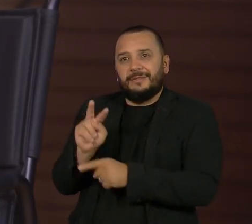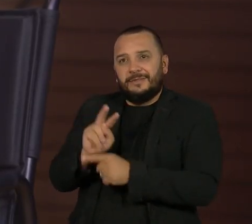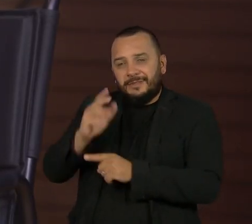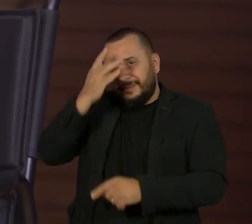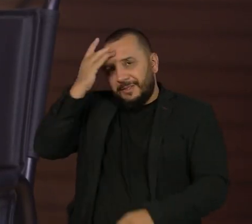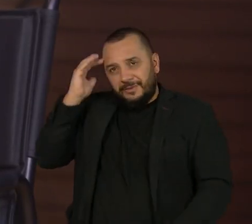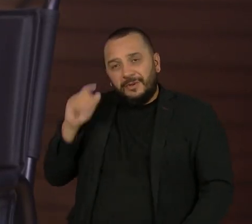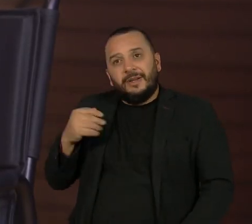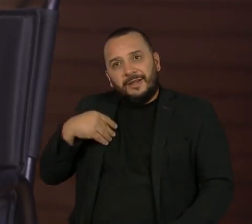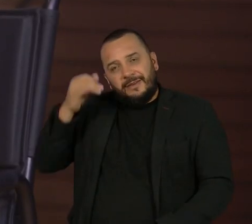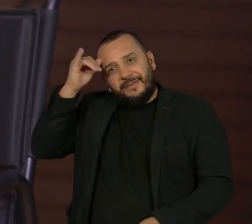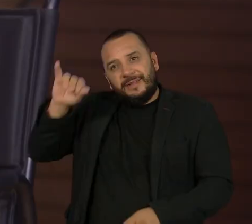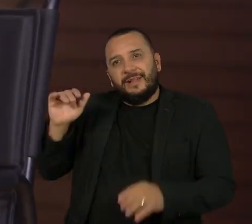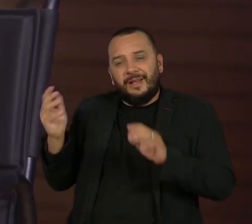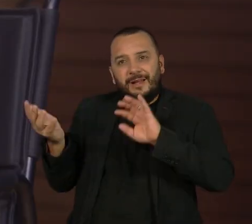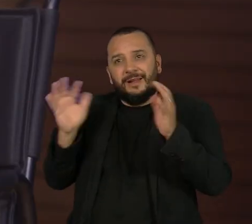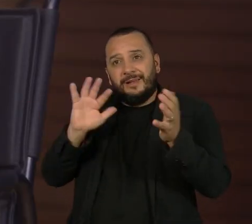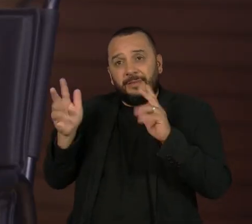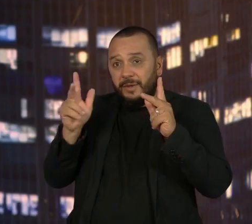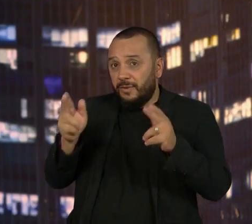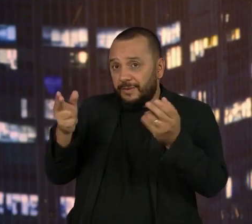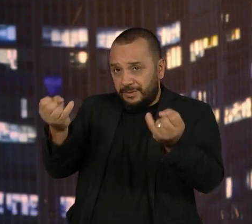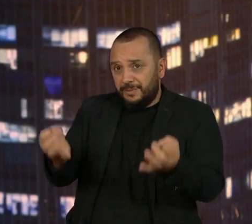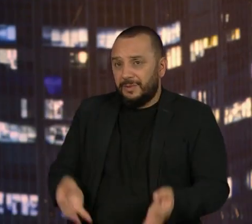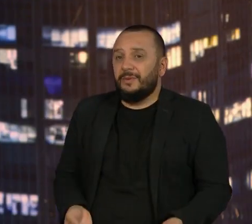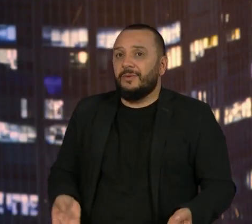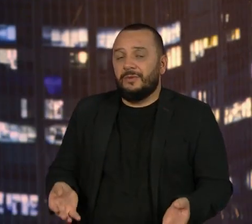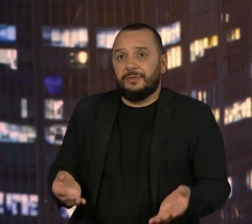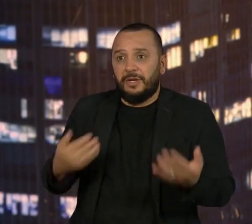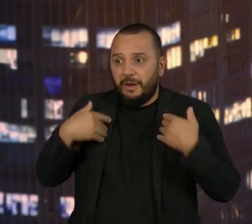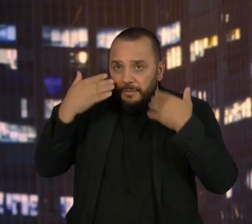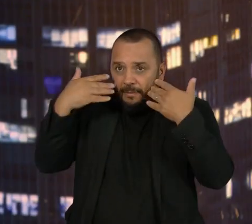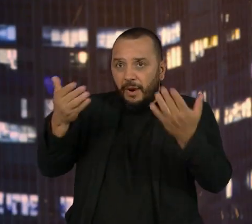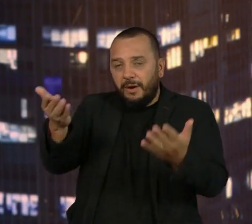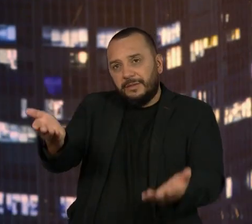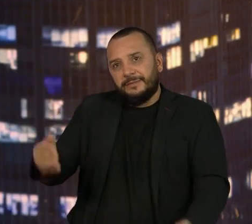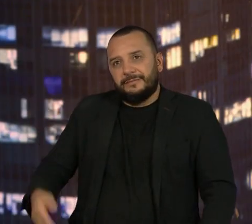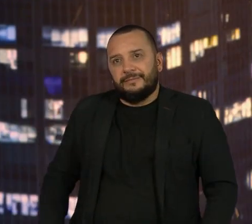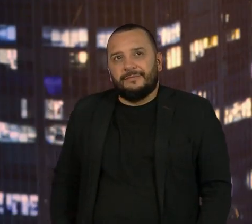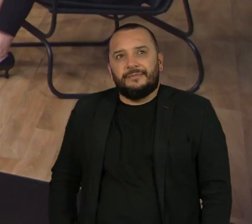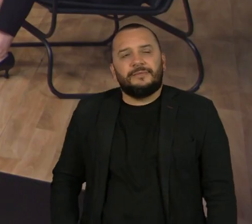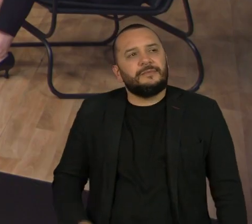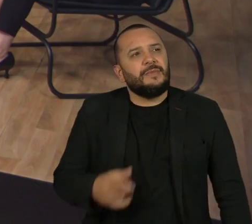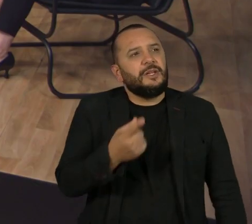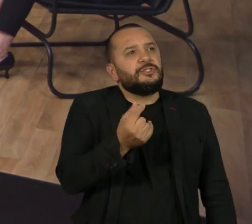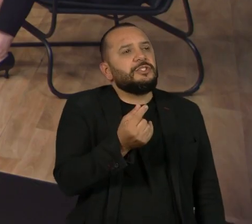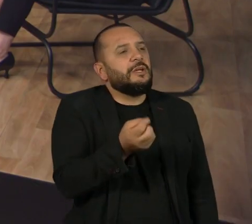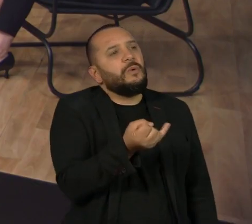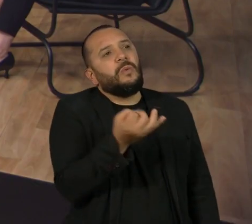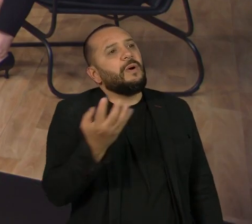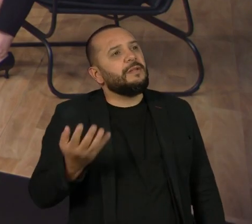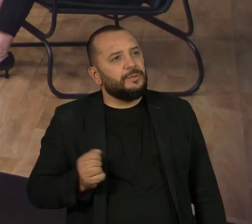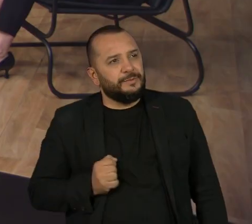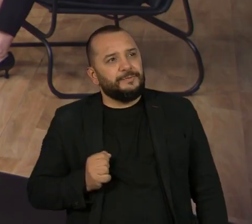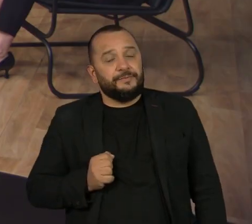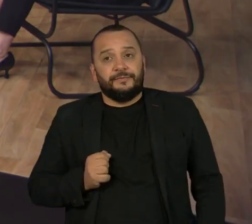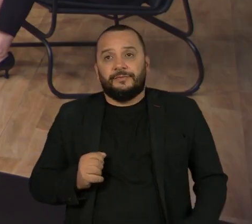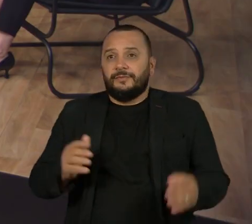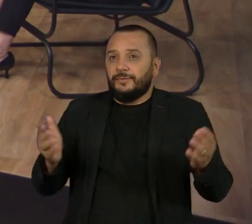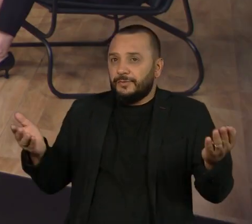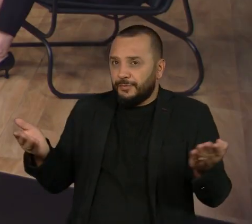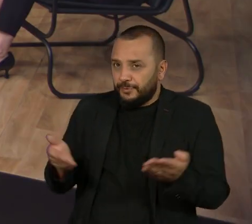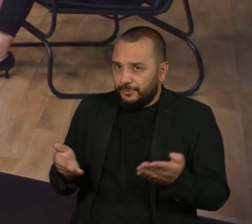desse clima que, como você bem disse, né, está aí na nossa cara mudando. O quanto de dinheiro, Annelise? Bom, hoje,